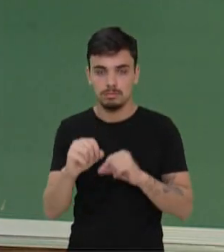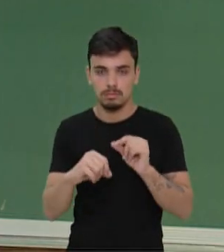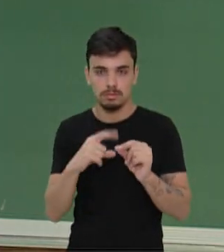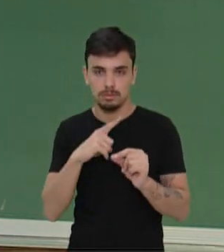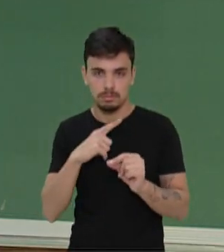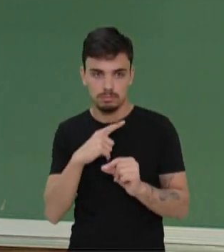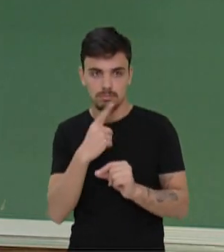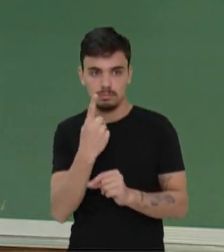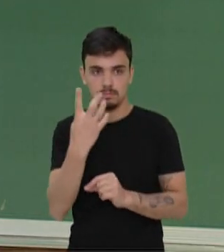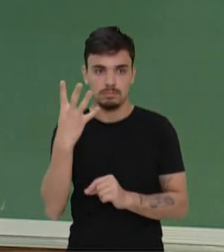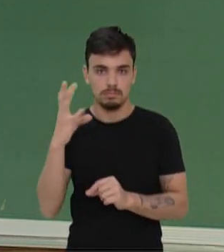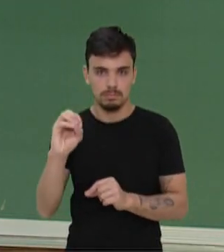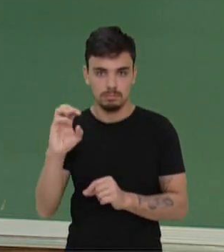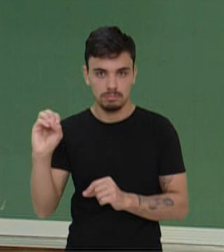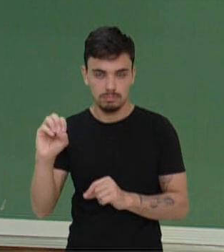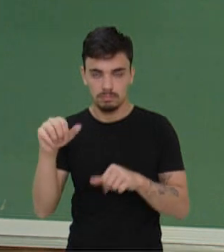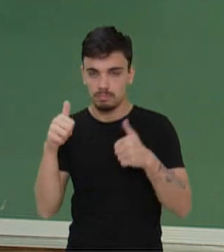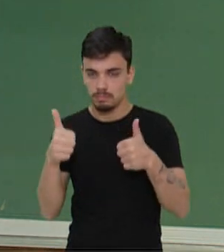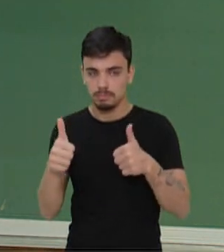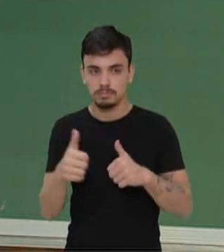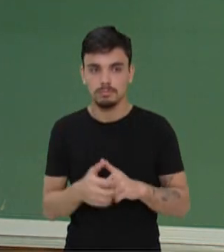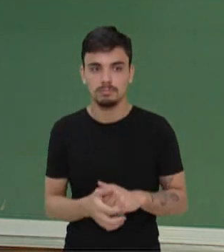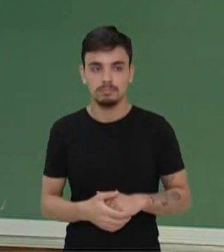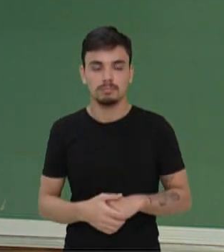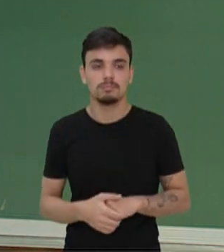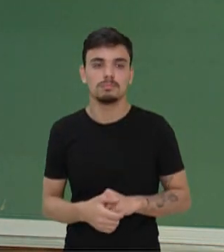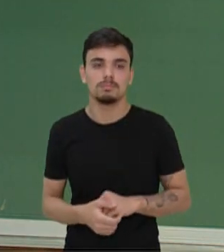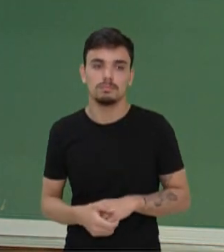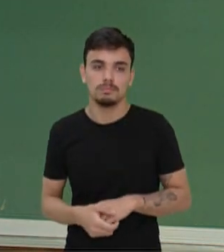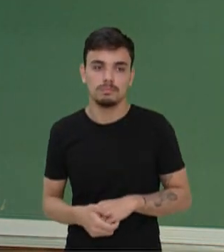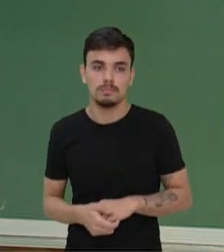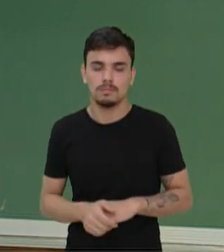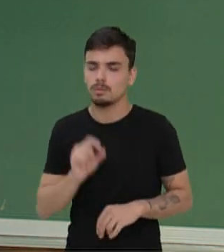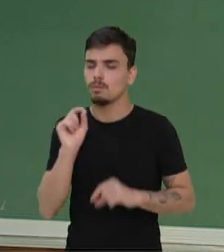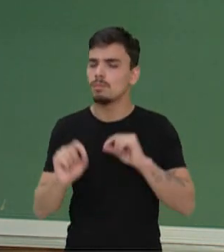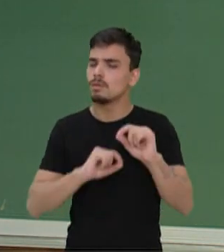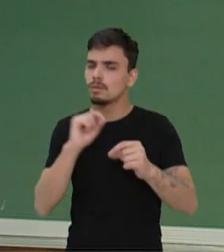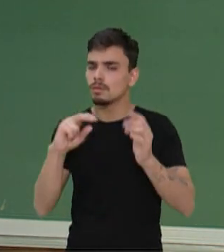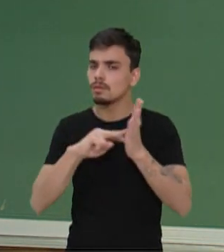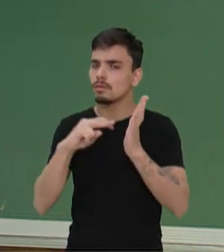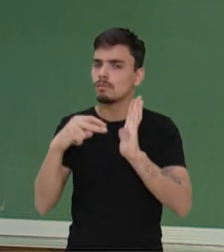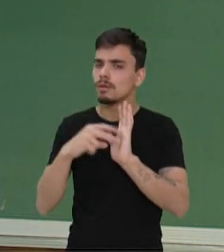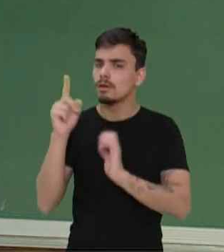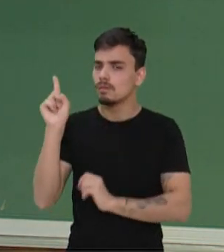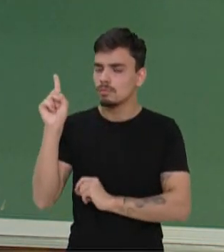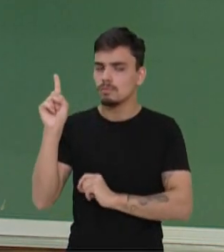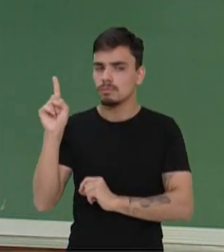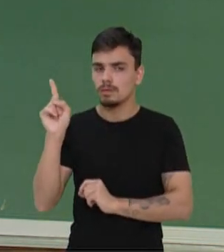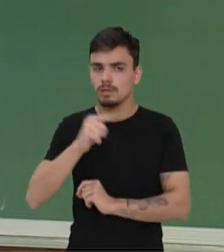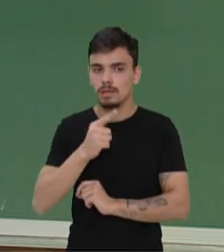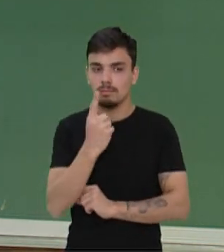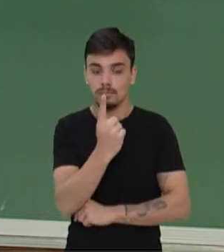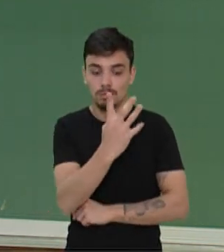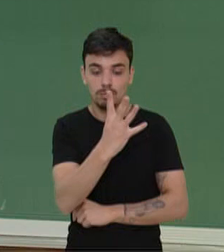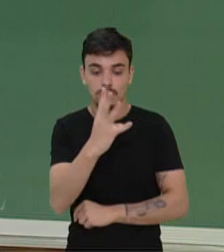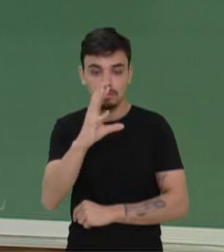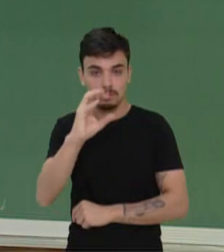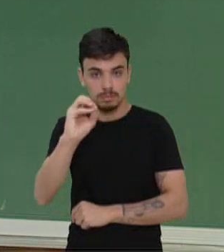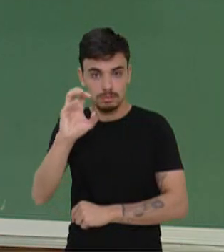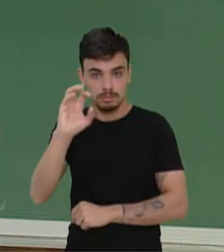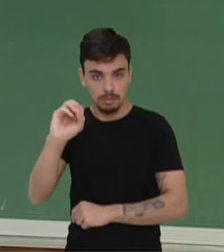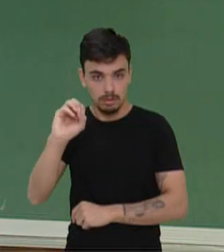1.400. Beleza? O que significa isso? Que são R$ 1.400 de